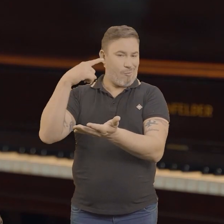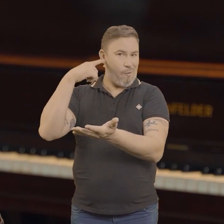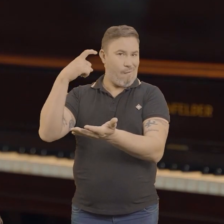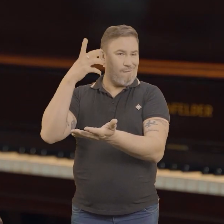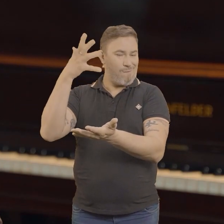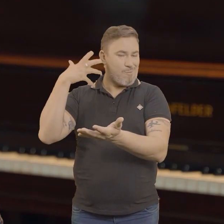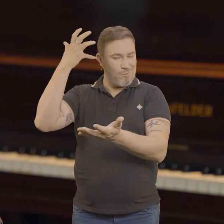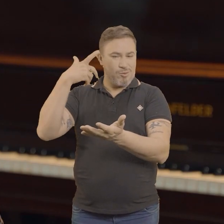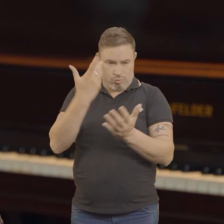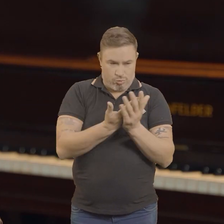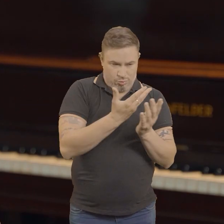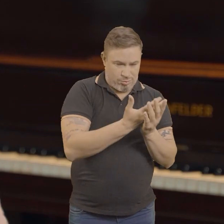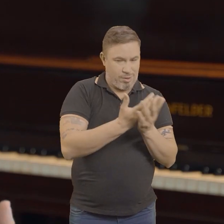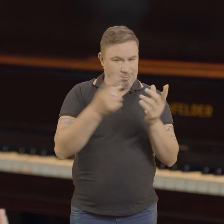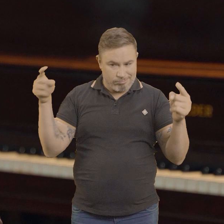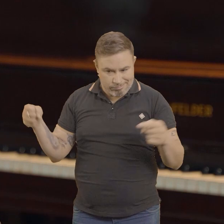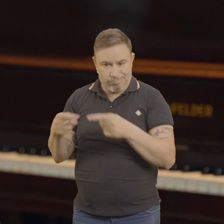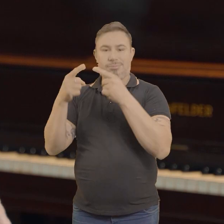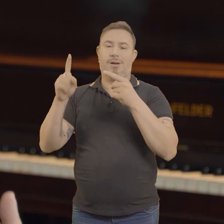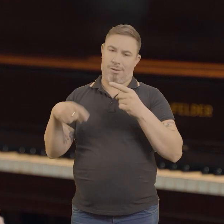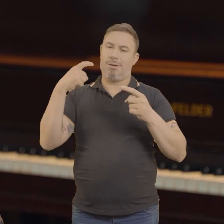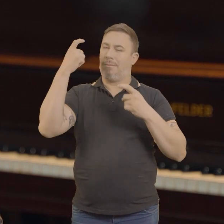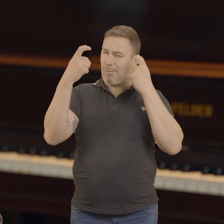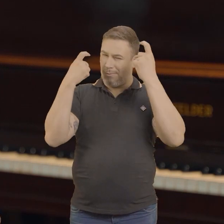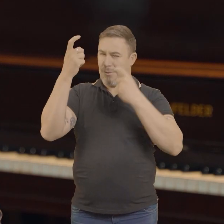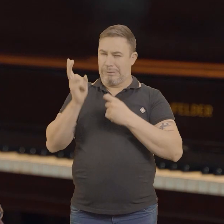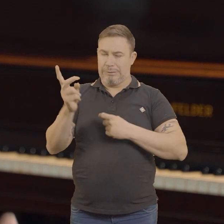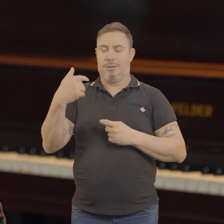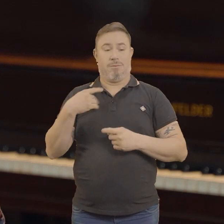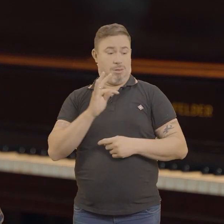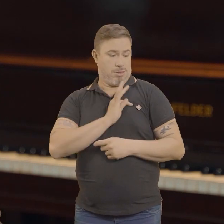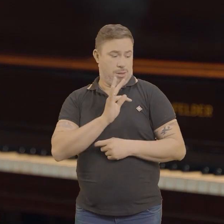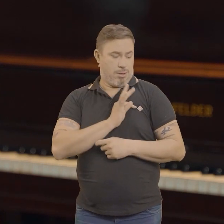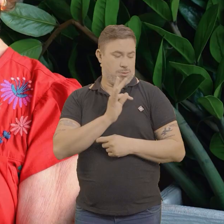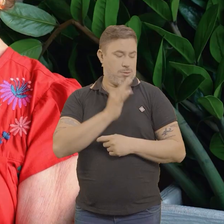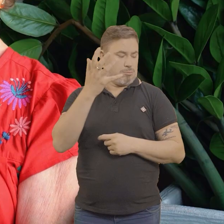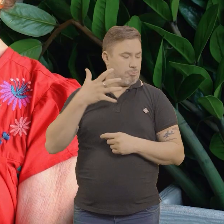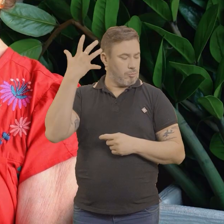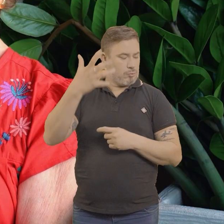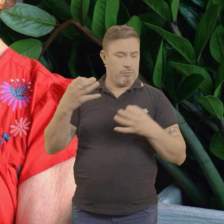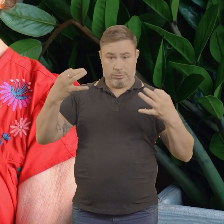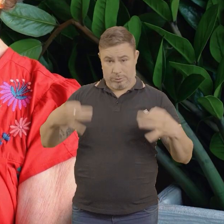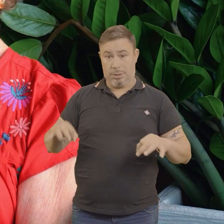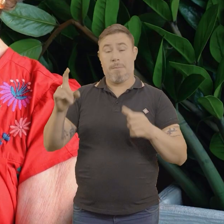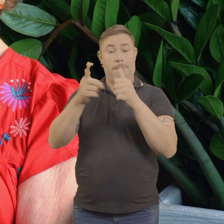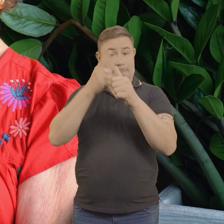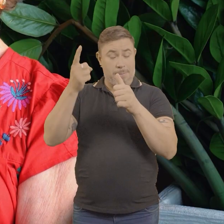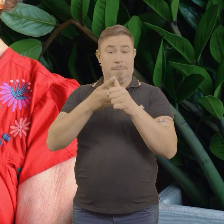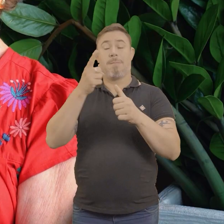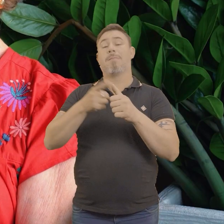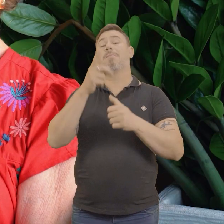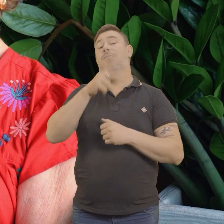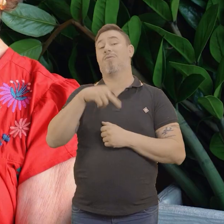ou que estava estudando, né? Ela era muito preocupada com a boa técnica, com a boa interpretação. A minha primeira professora foi a Dona